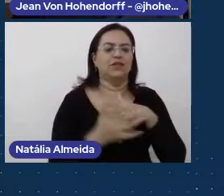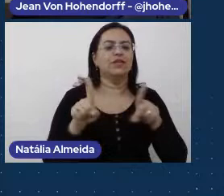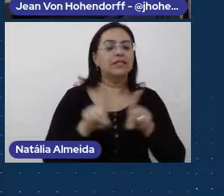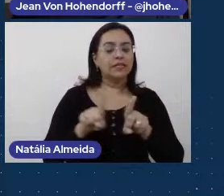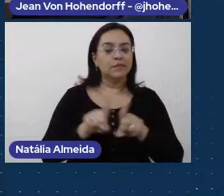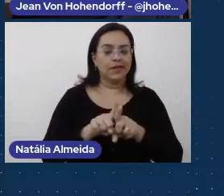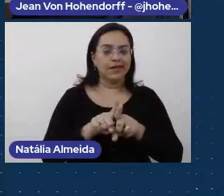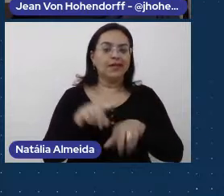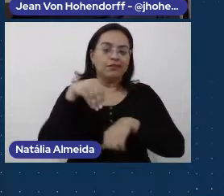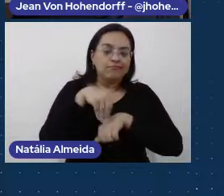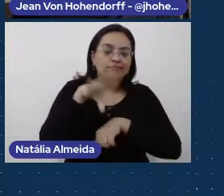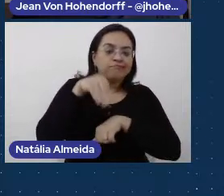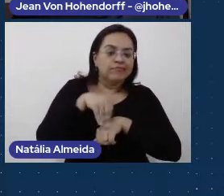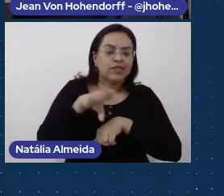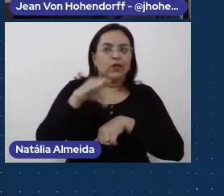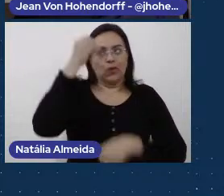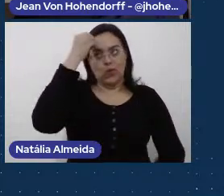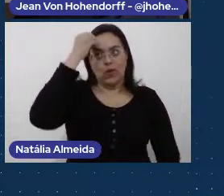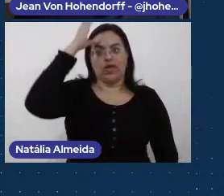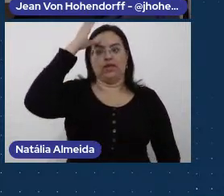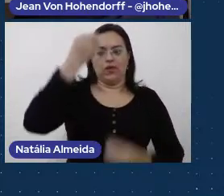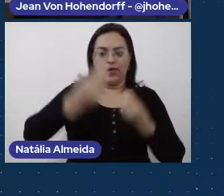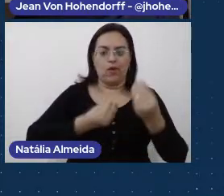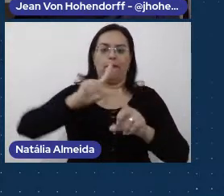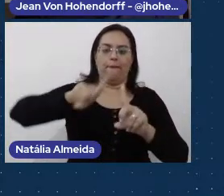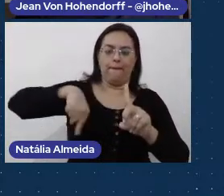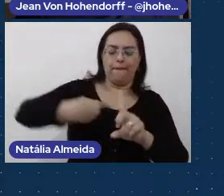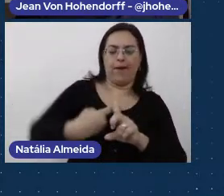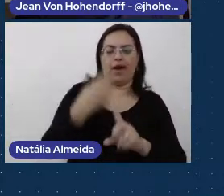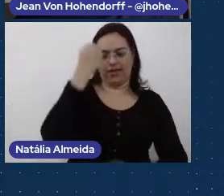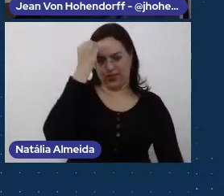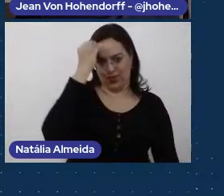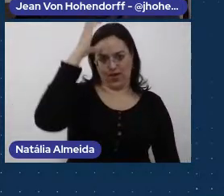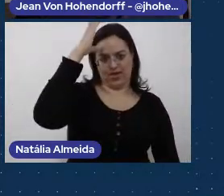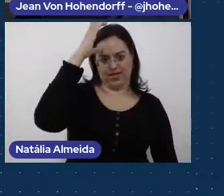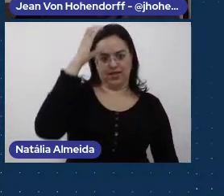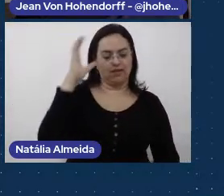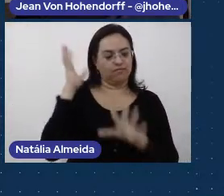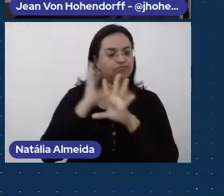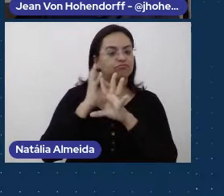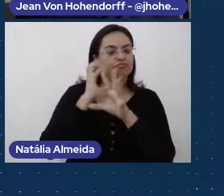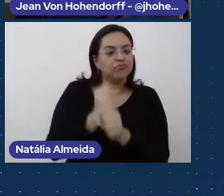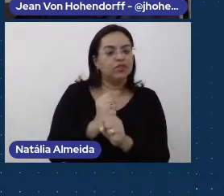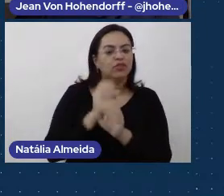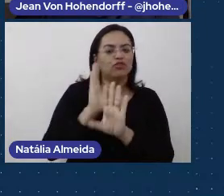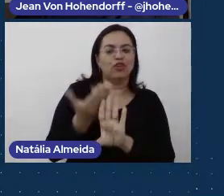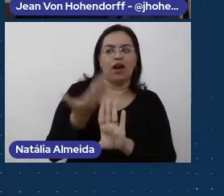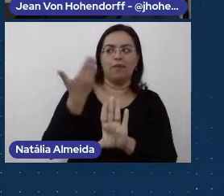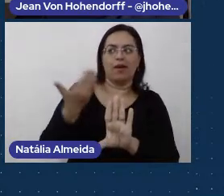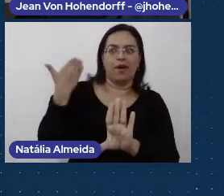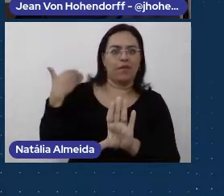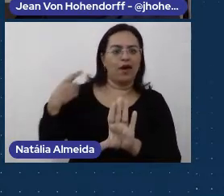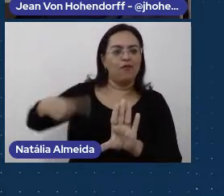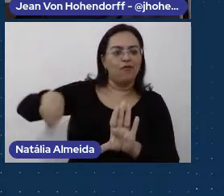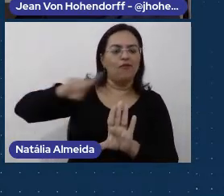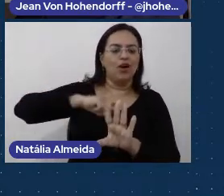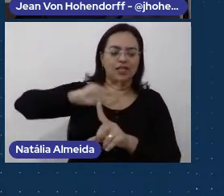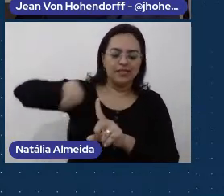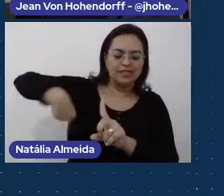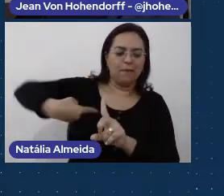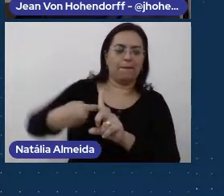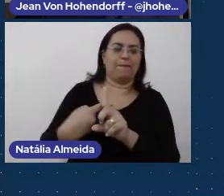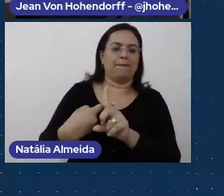pouco de mais conhecimento, né, se somando ao conhecimento de todos vocês que estão